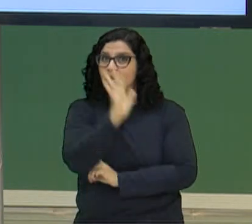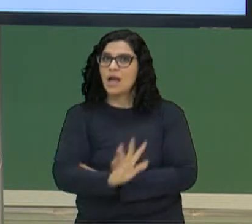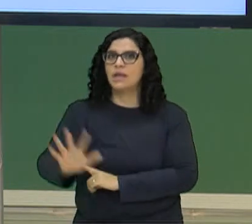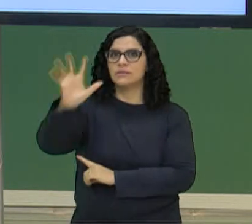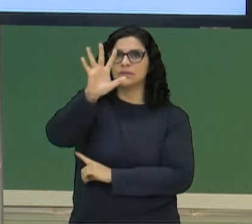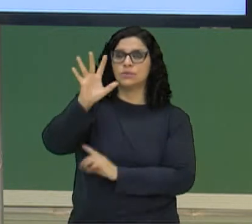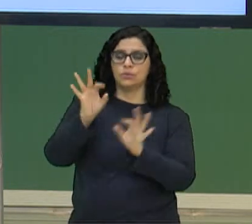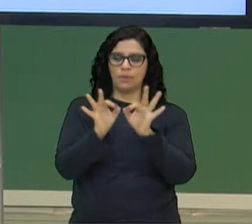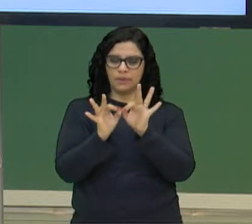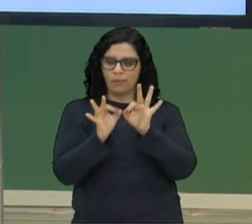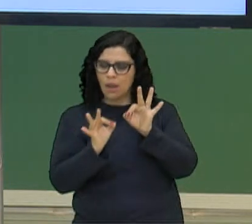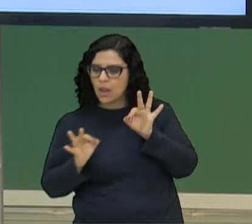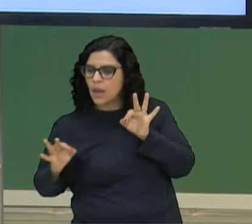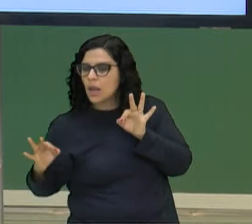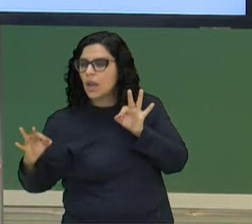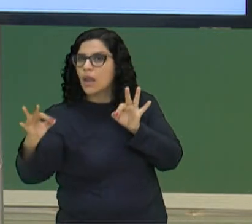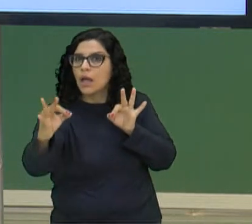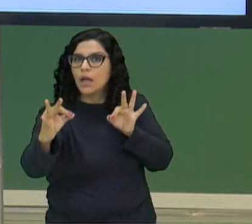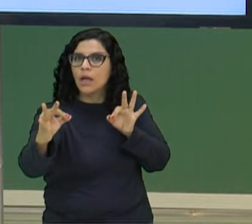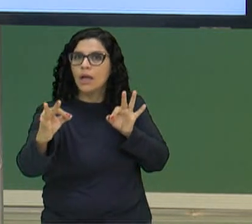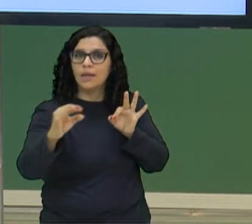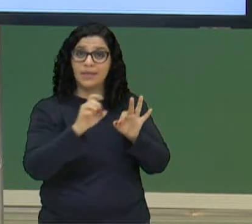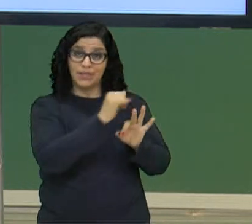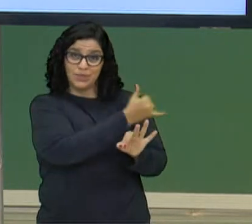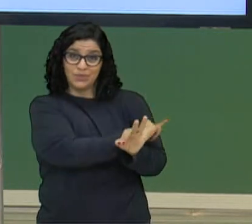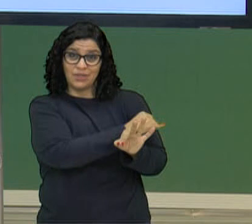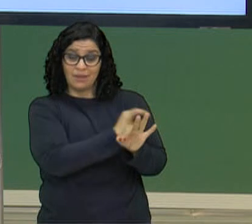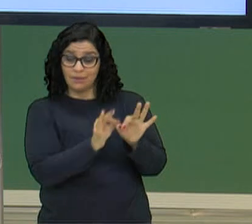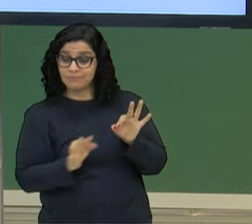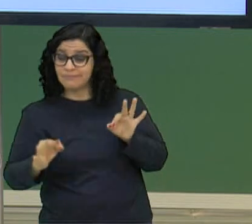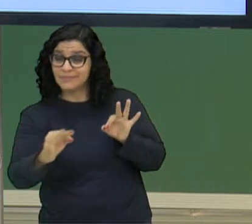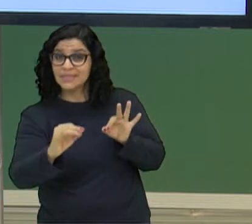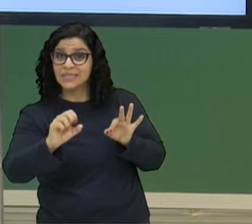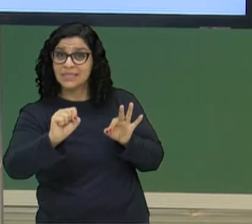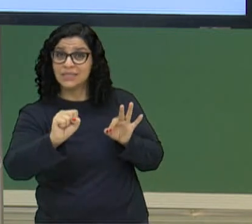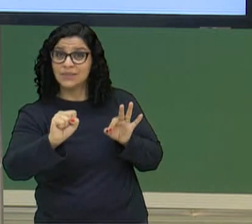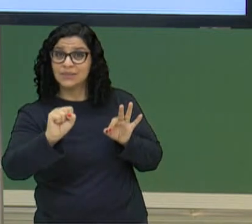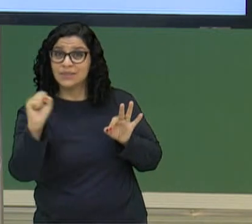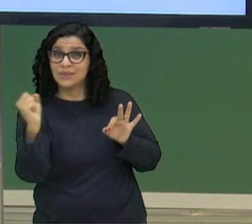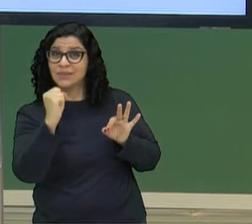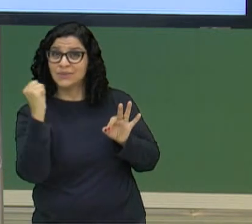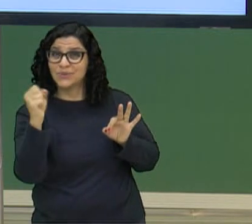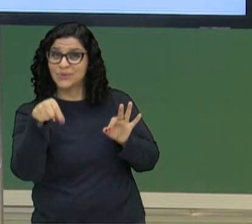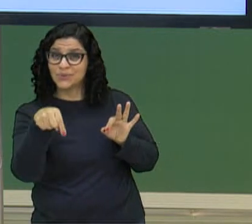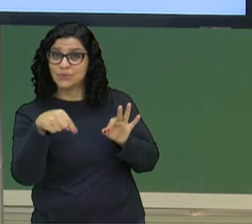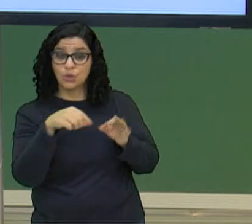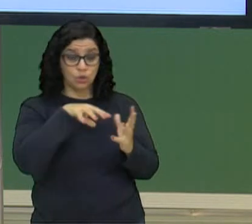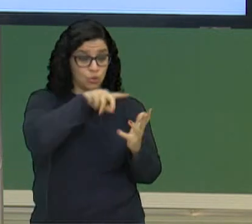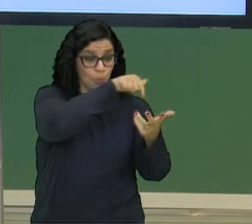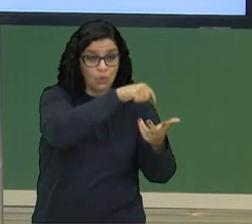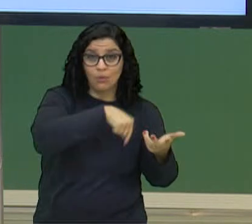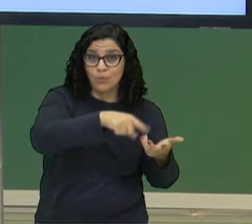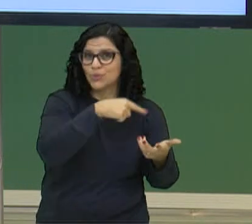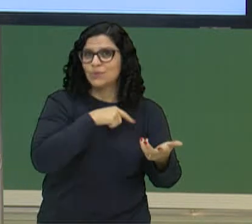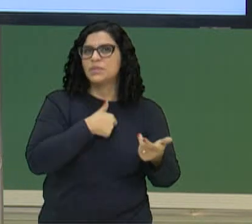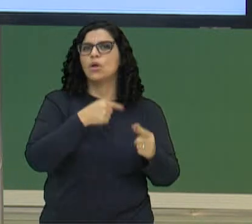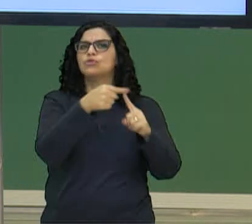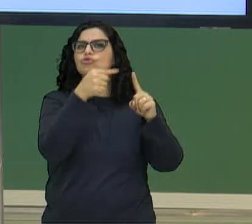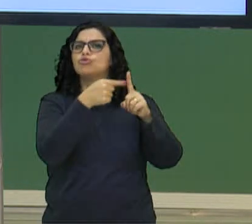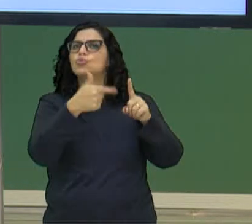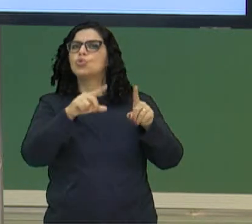do Rio Grande do Sul ao Rio de Janeiro, no mundo. Não tem xaxim no mundo, mas tem outras